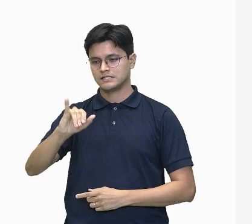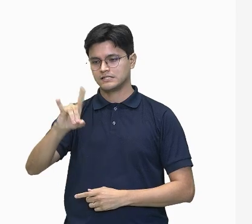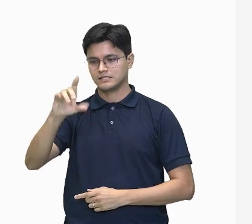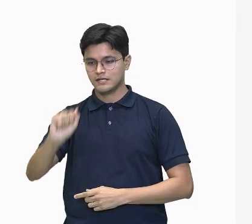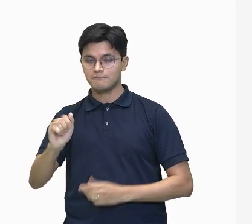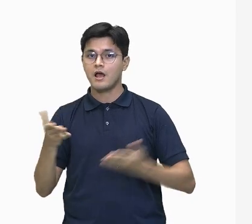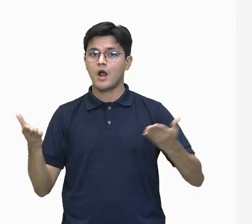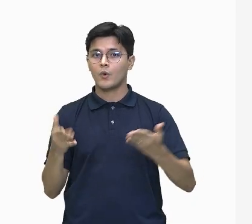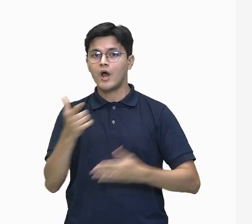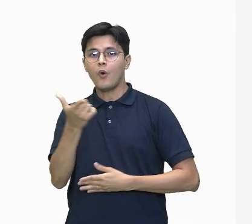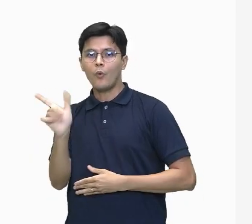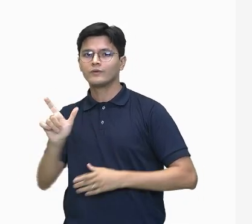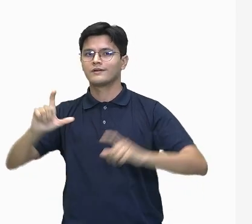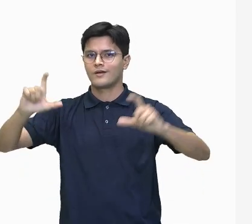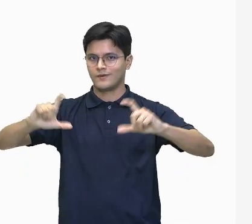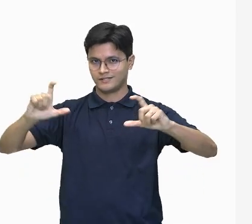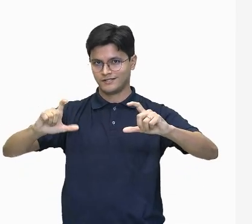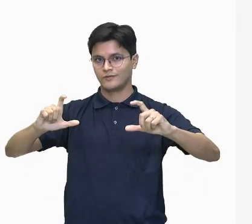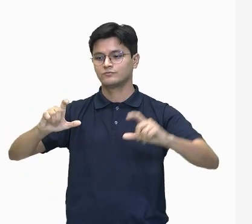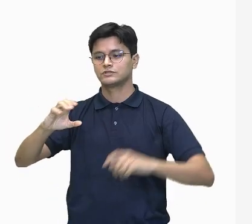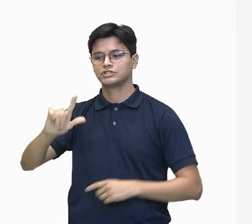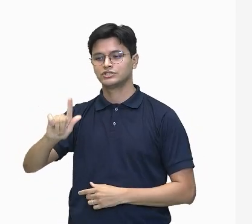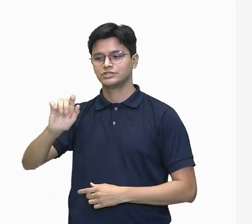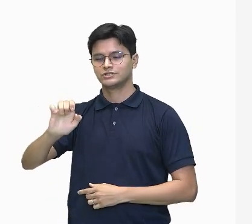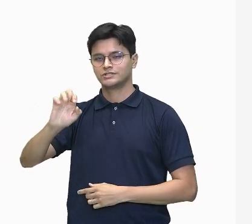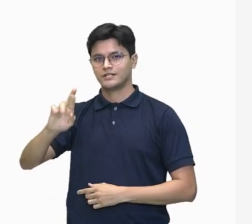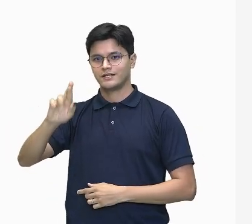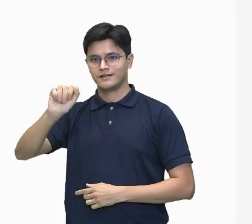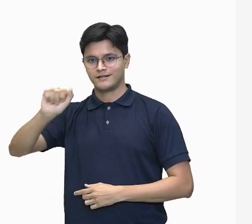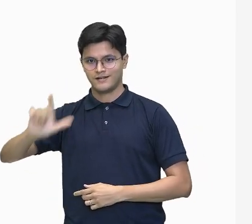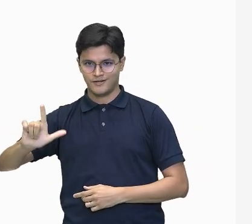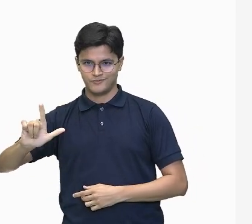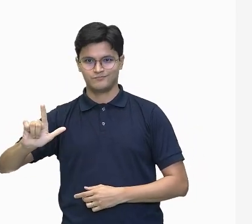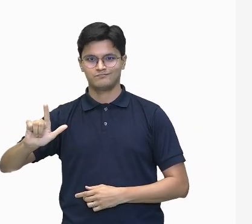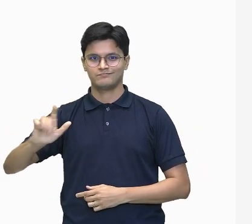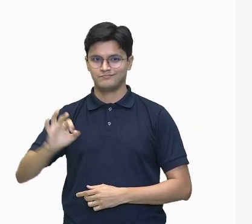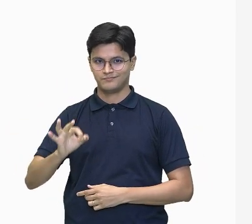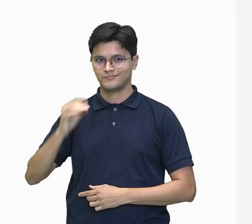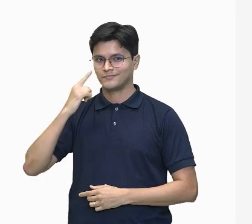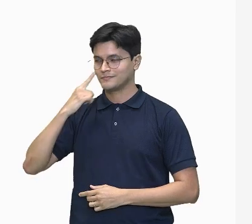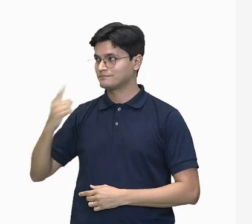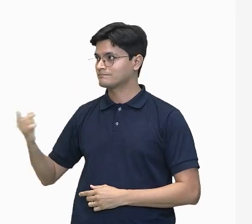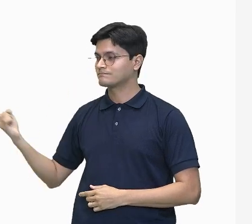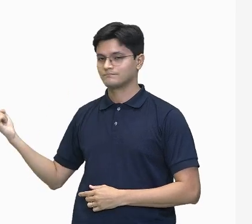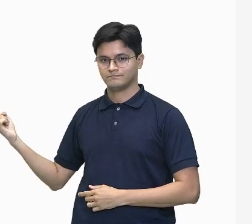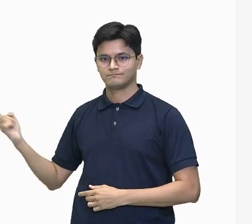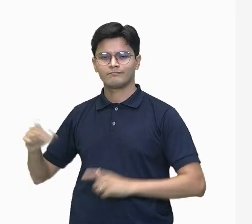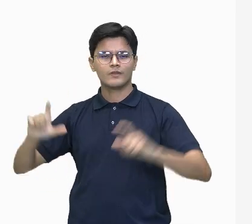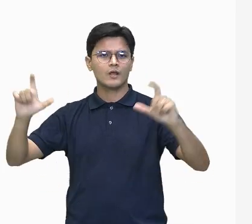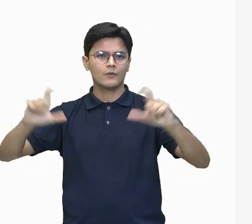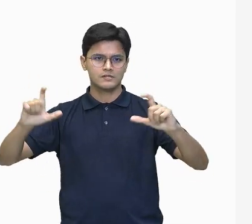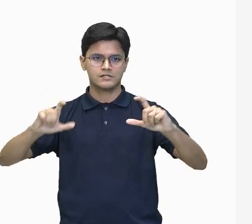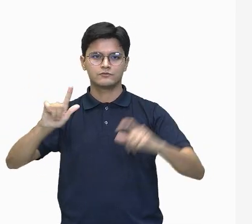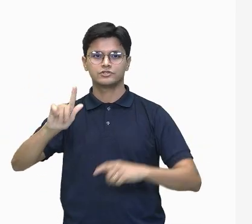comigo. A equação geral da circunferência. A equação geral da